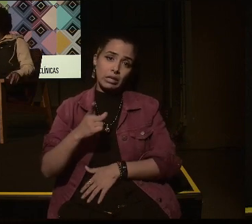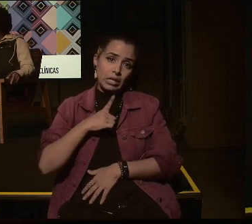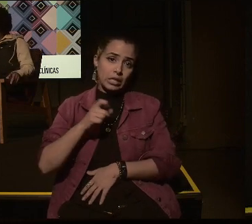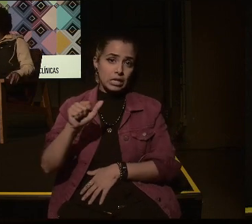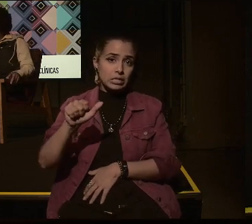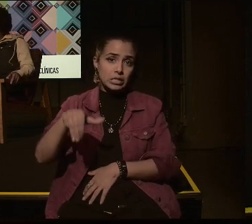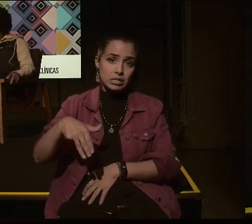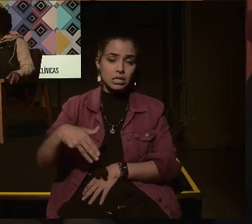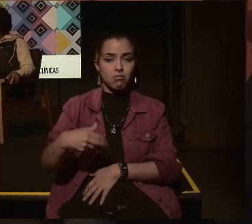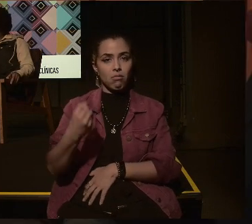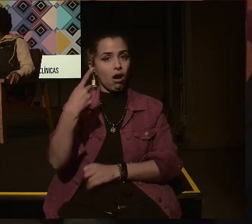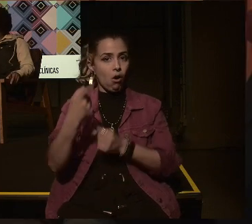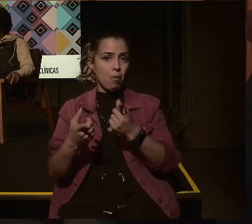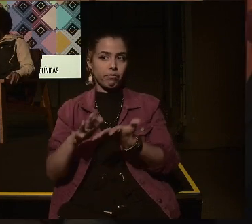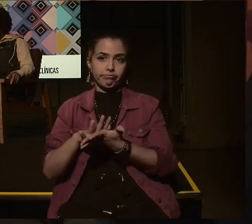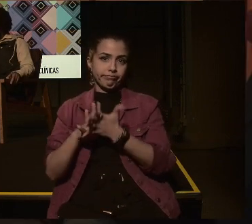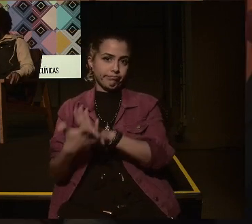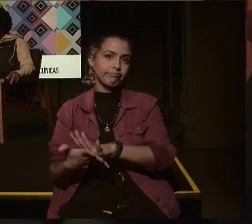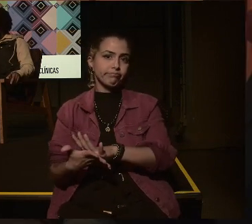pretitude.